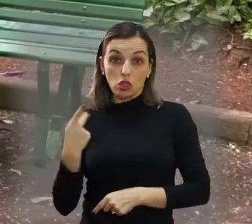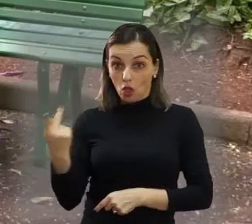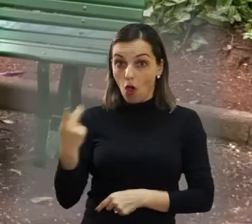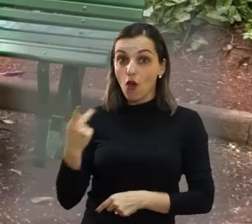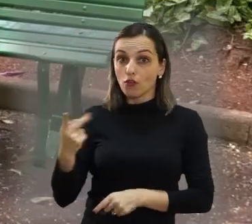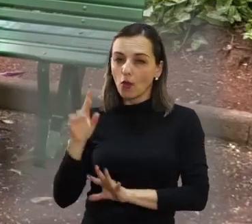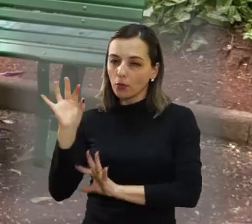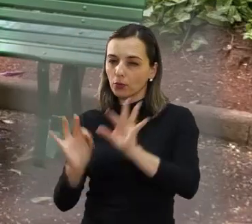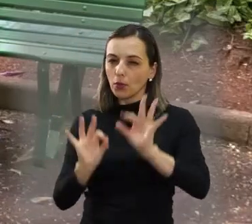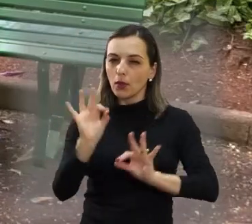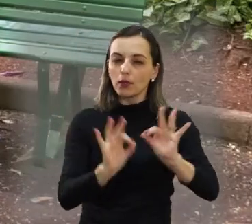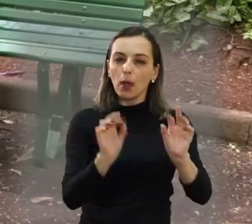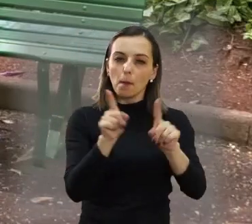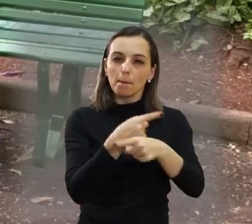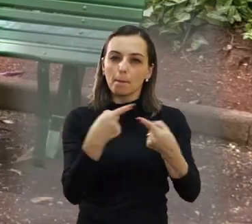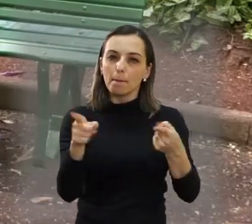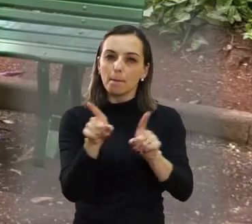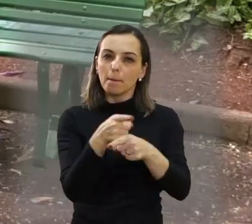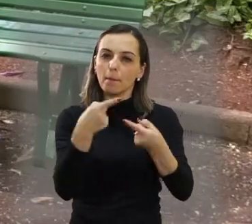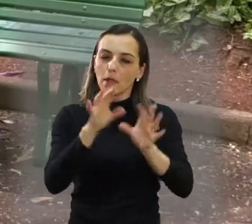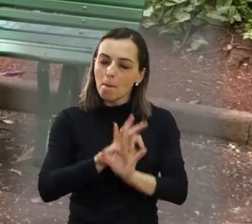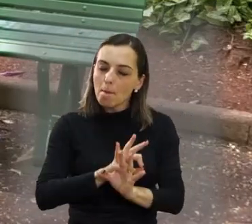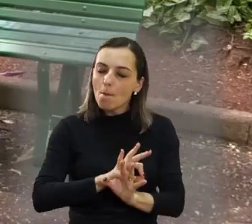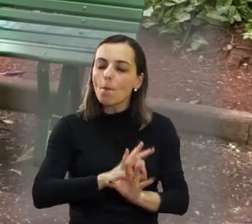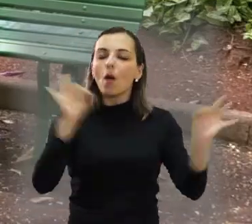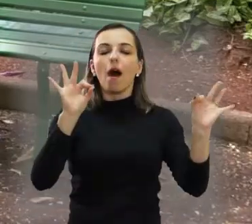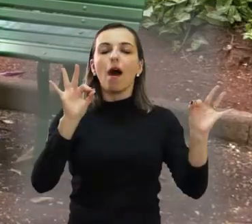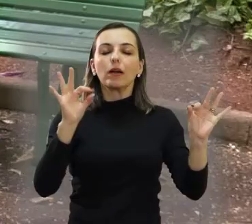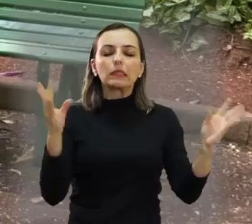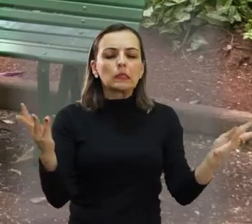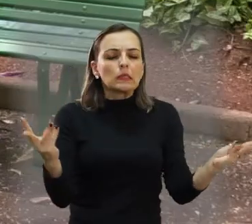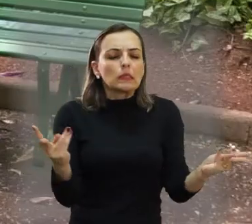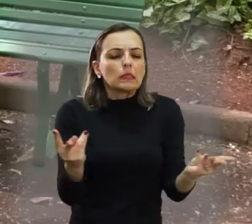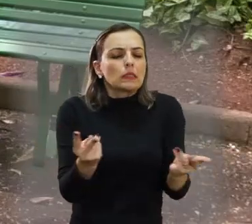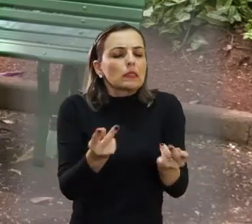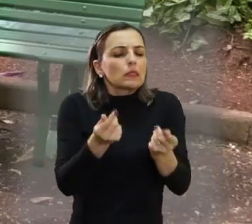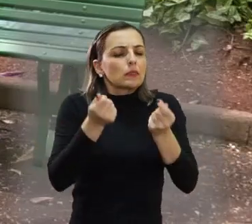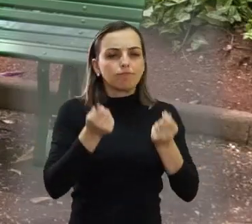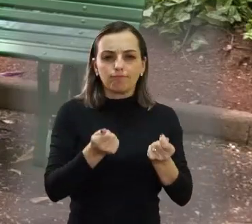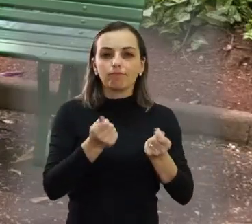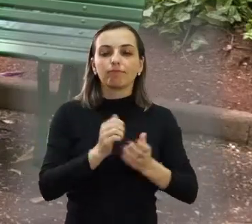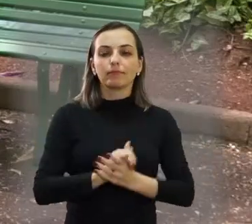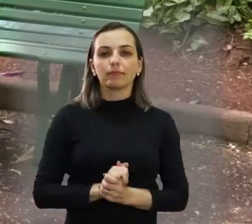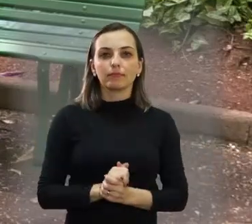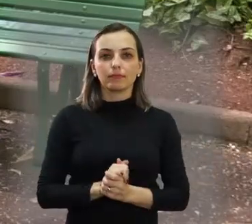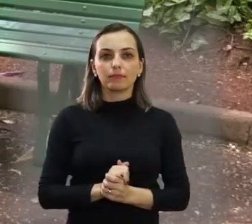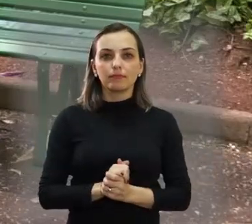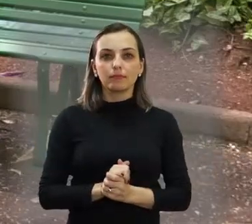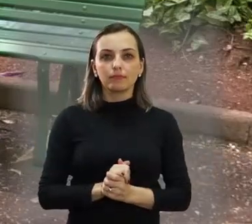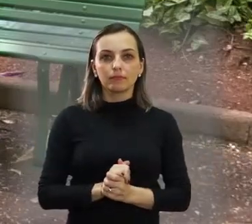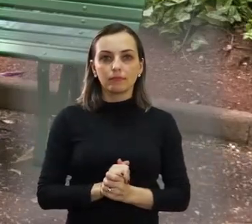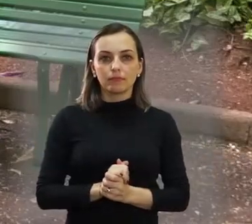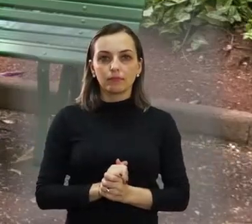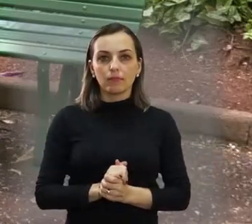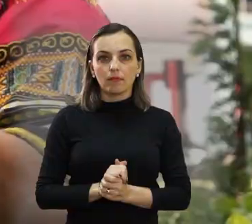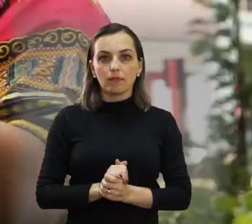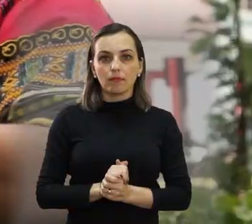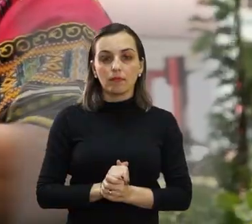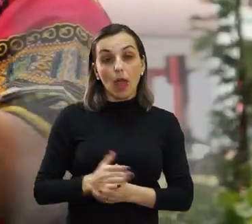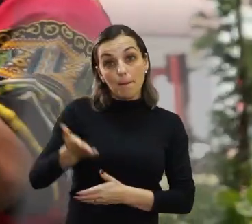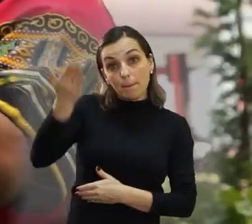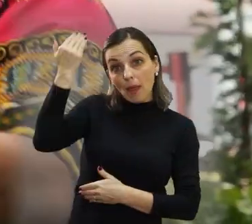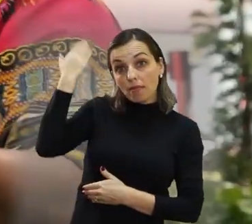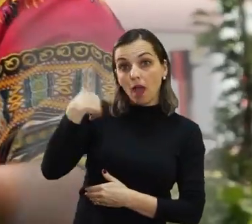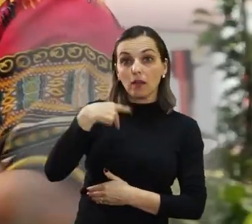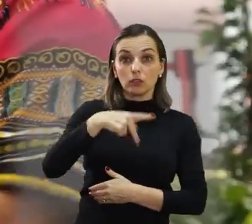de realizar uma obra com ele agora chamada O Verbo na Criação Terrestre, uma música fabulosa, maravilhosa. E na